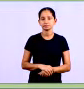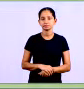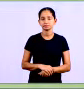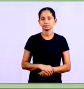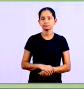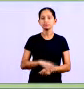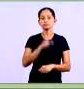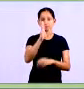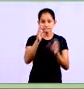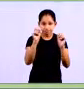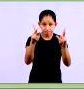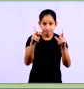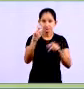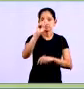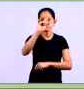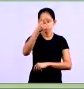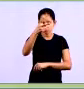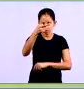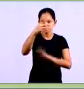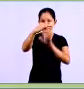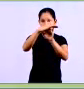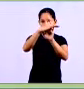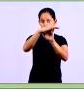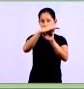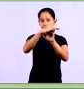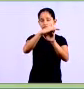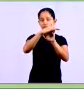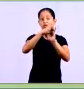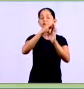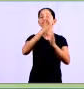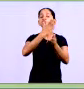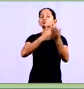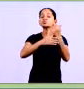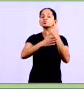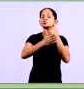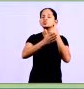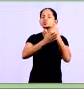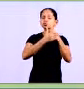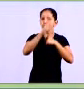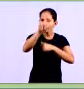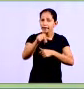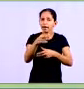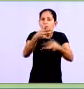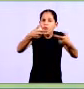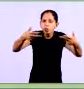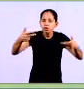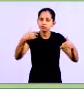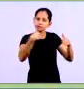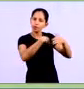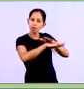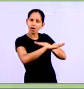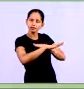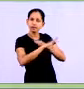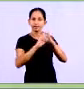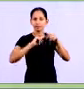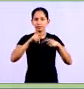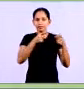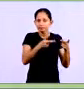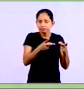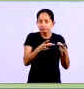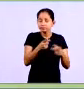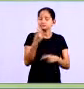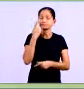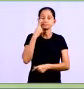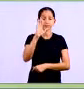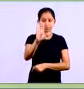2.000, ok? Agora, tudo isso é estoque? Não. O que acontece?